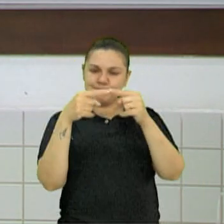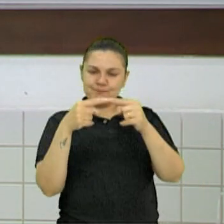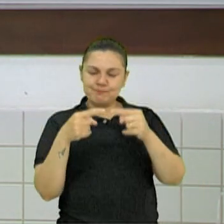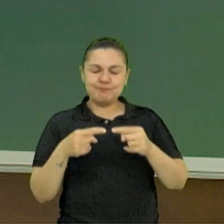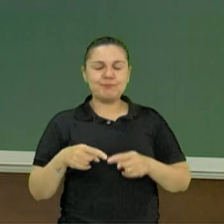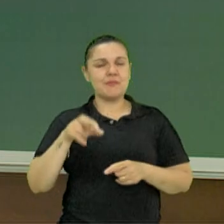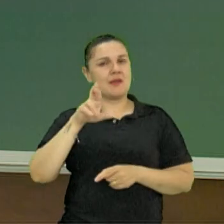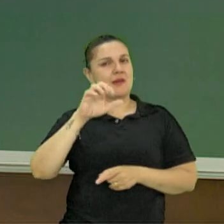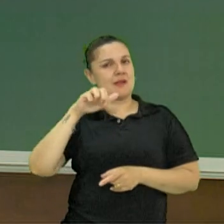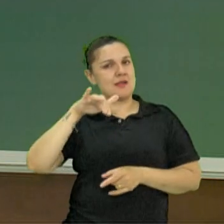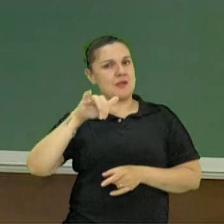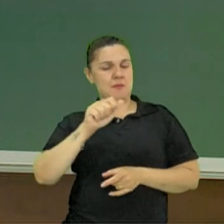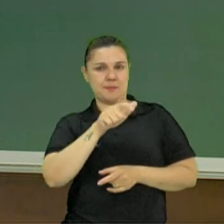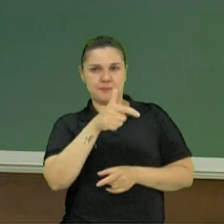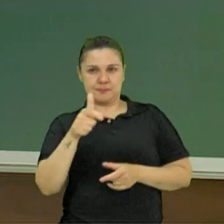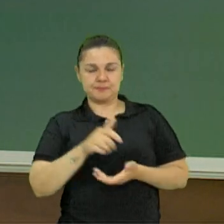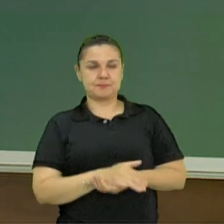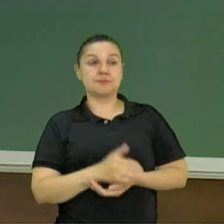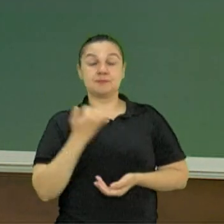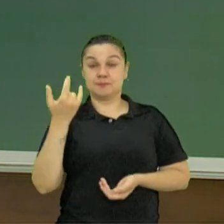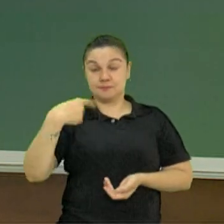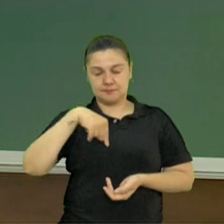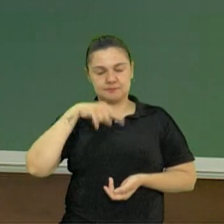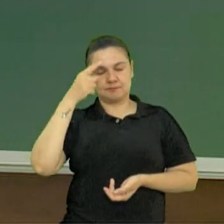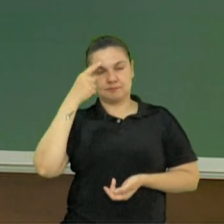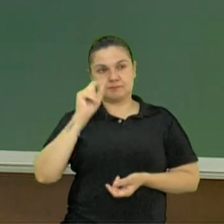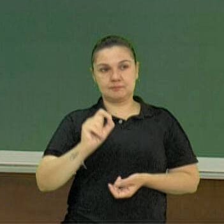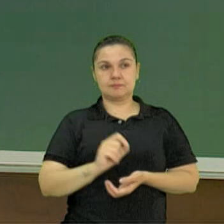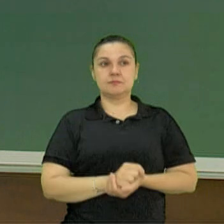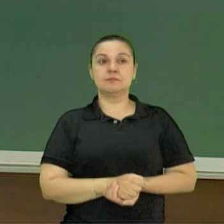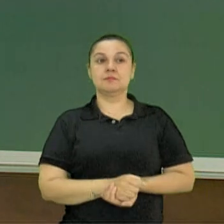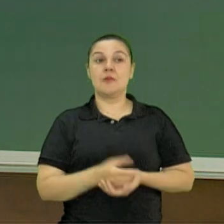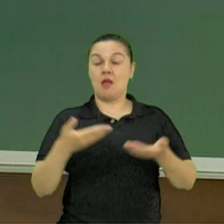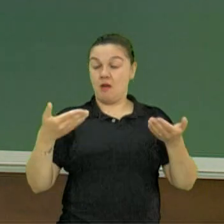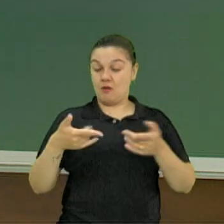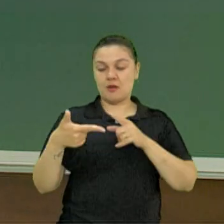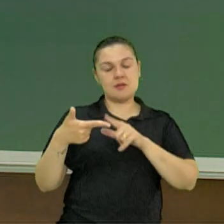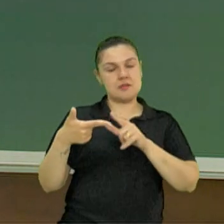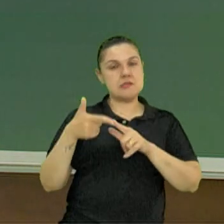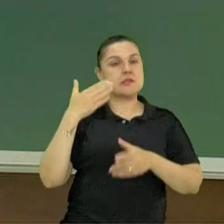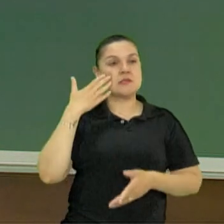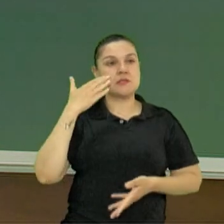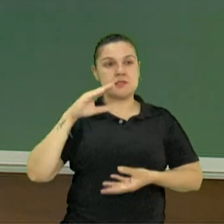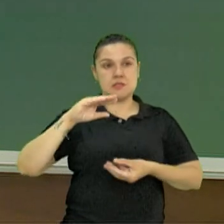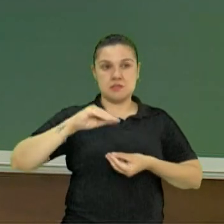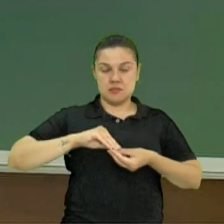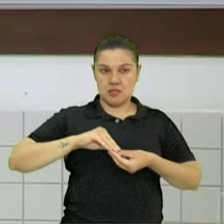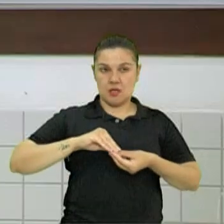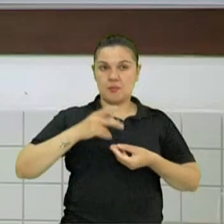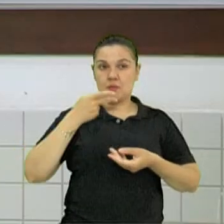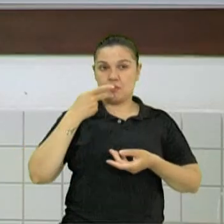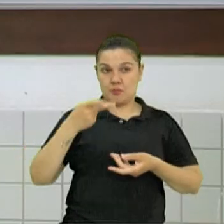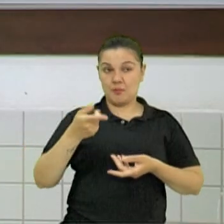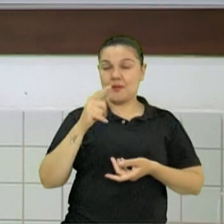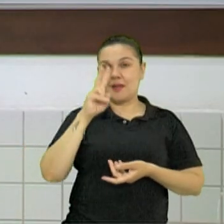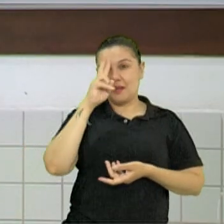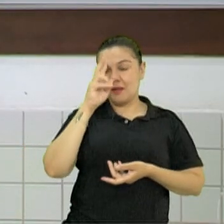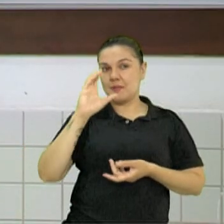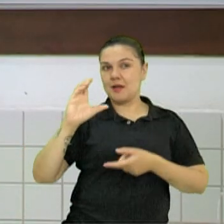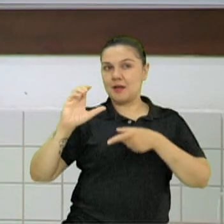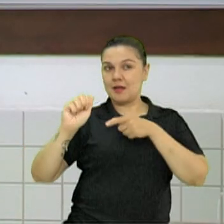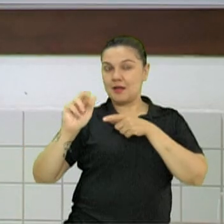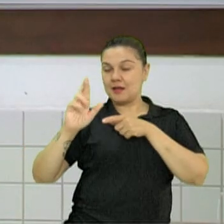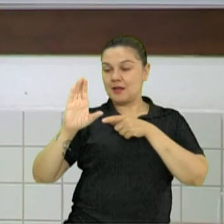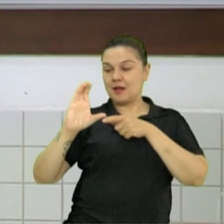é importante a gente pensar nessa característica. Mas, sabendo se tratar da fala de Cacambo, lembra, Cacambo é